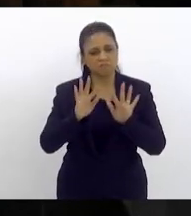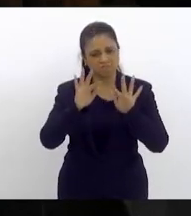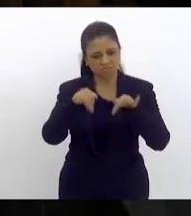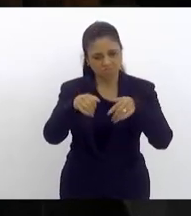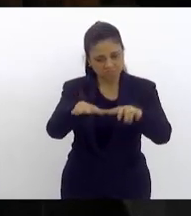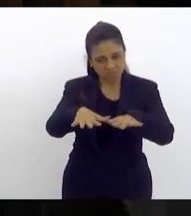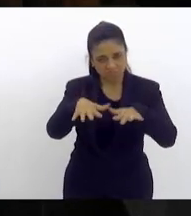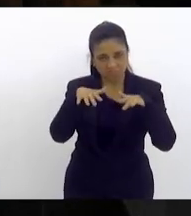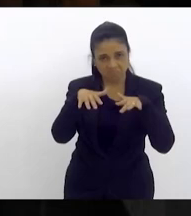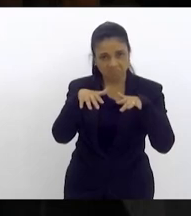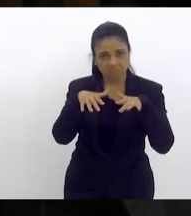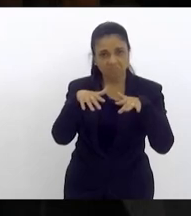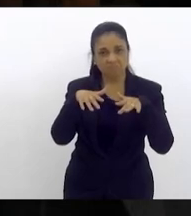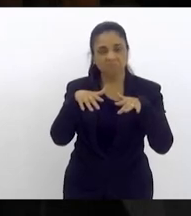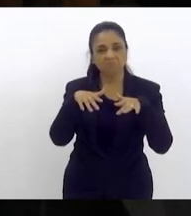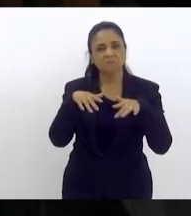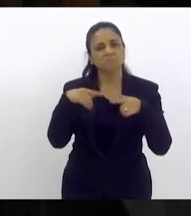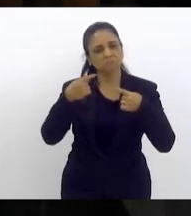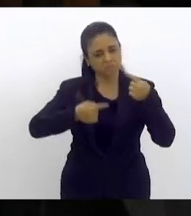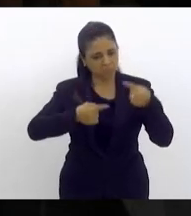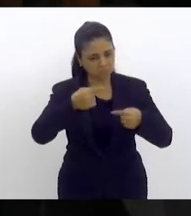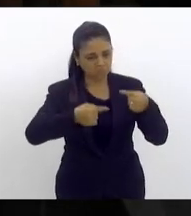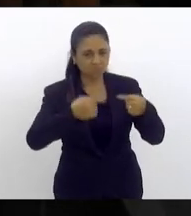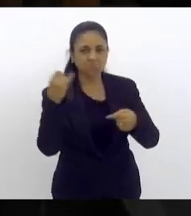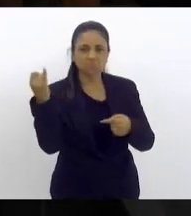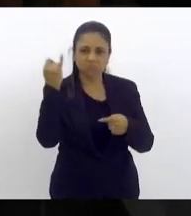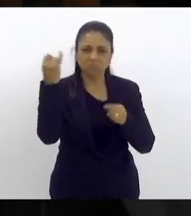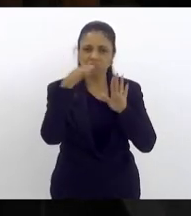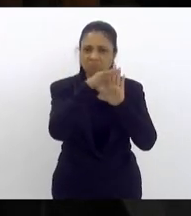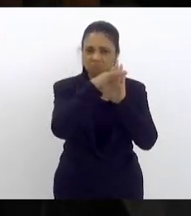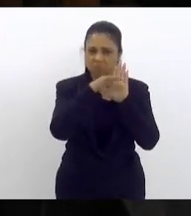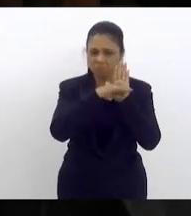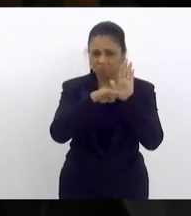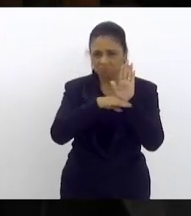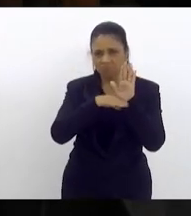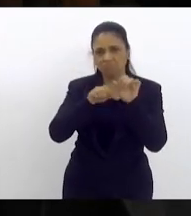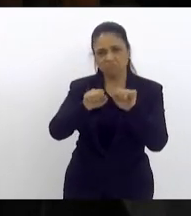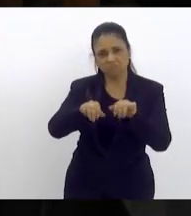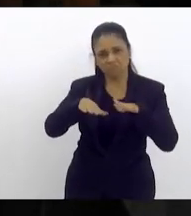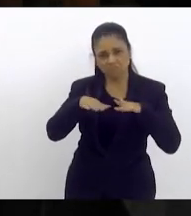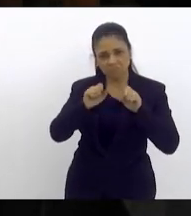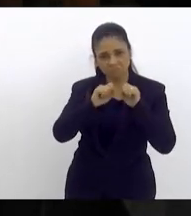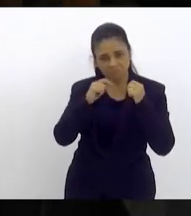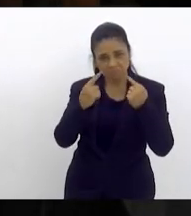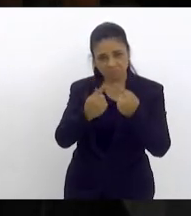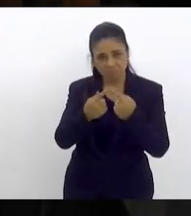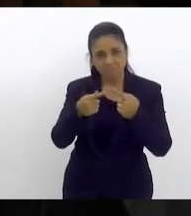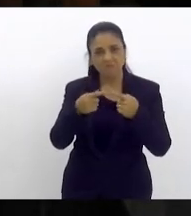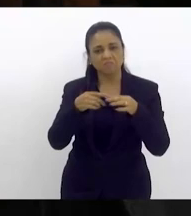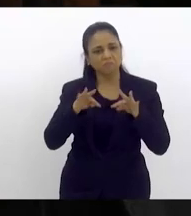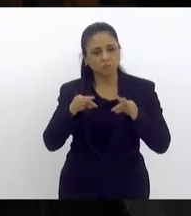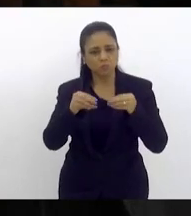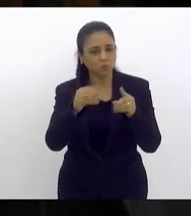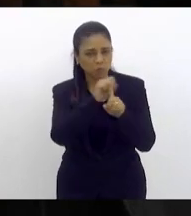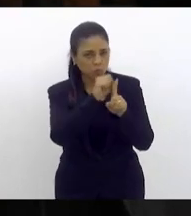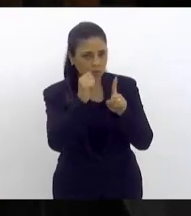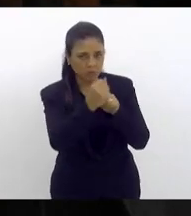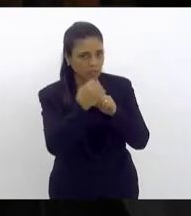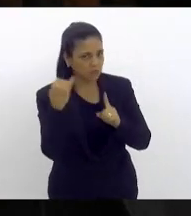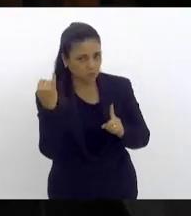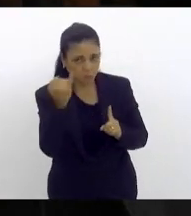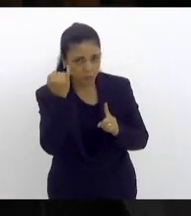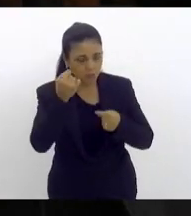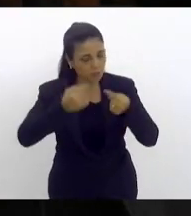plenária num dia de importante discussão de faltas relevantes aqui não só Parlamento Fluminense mas por Óbvio para toda a sociedade do Estado do Rio de Janeiro